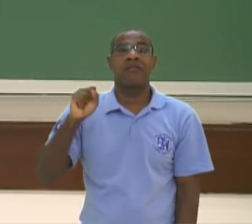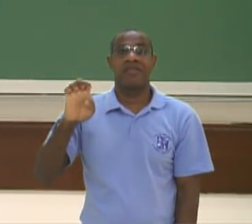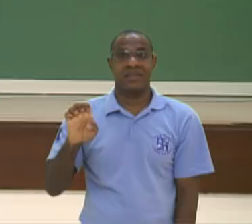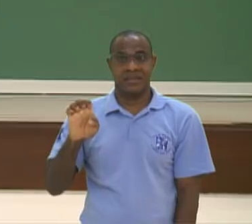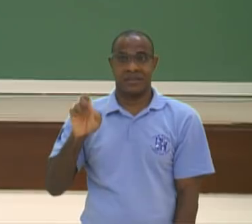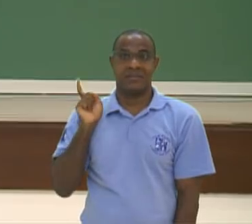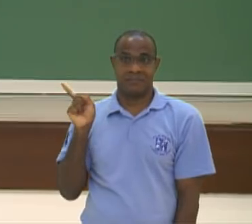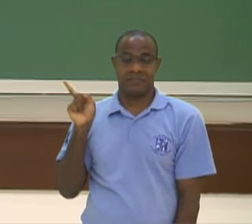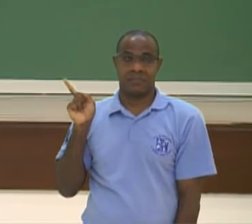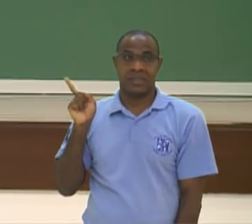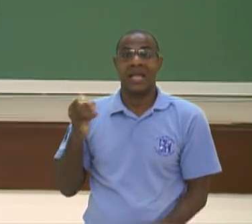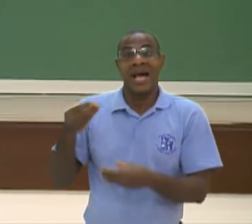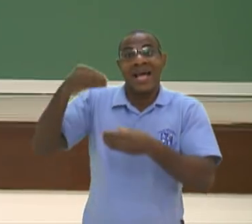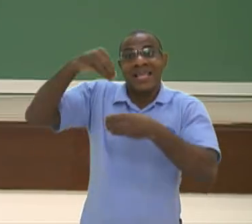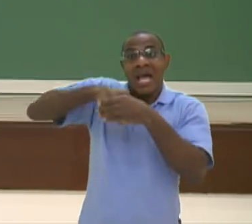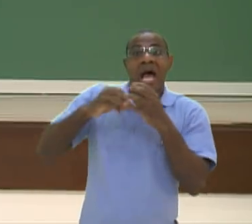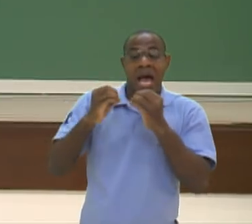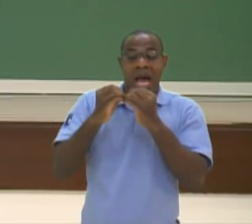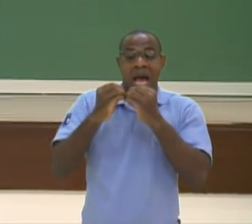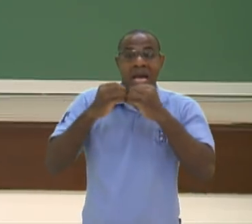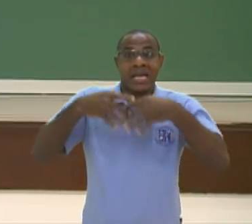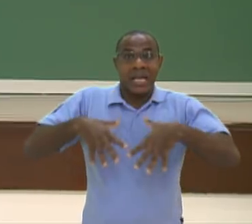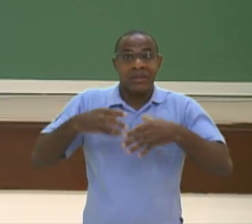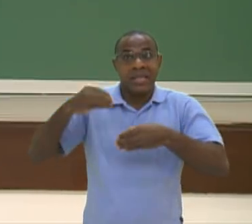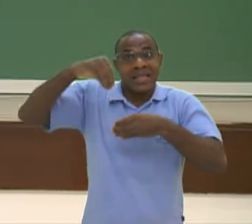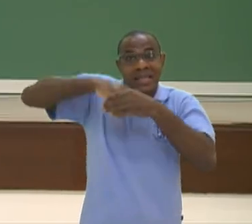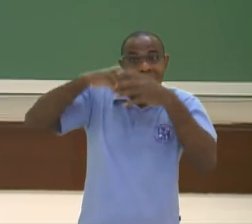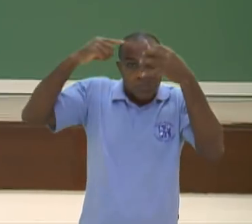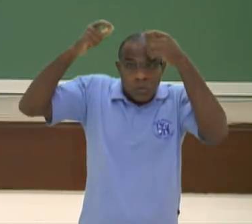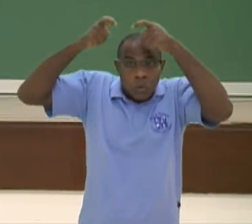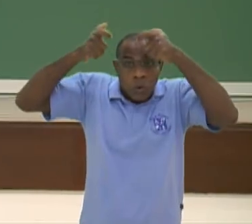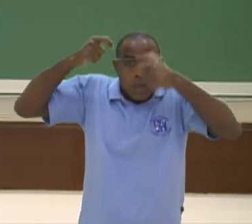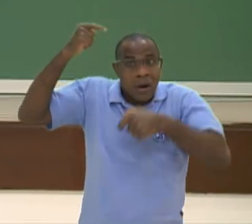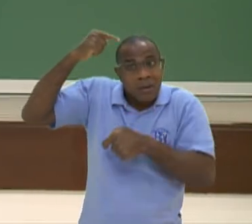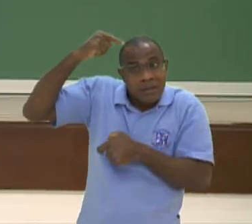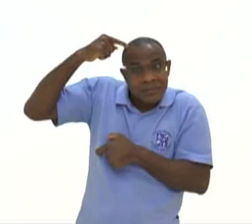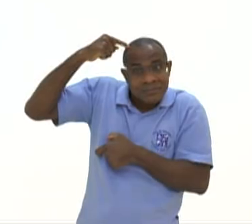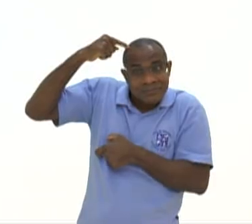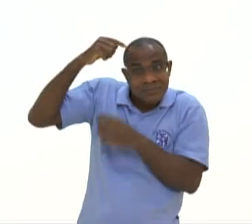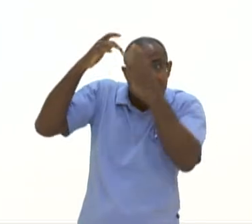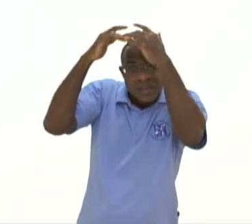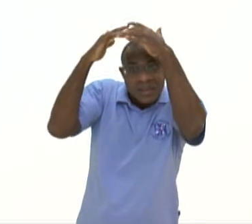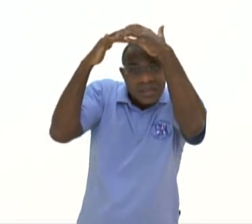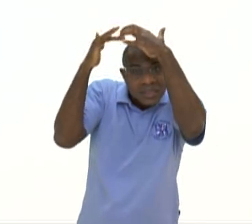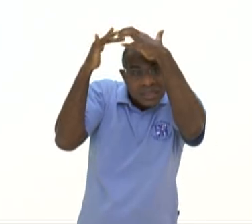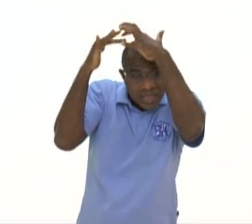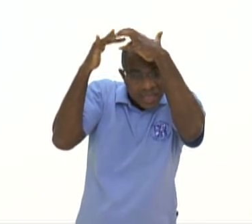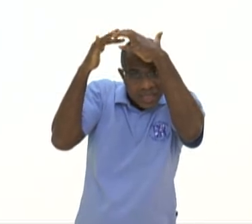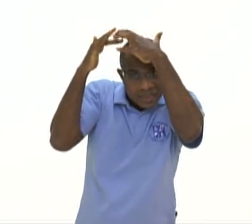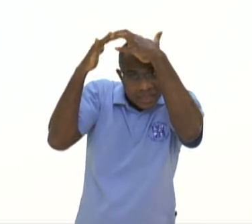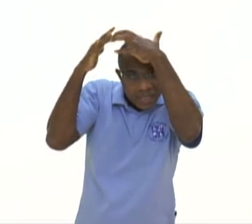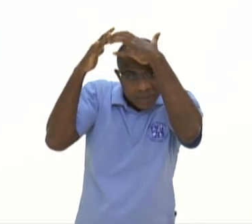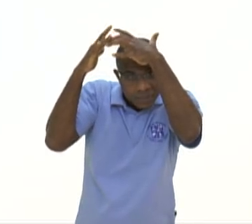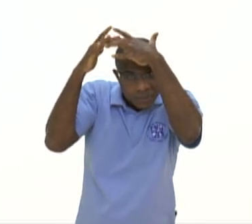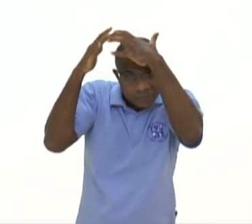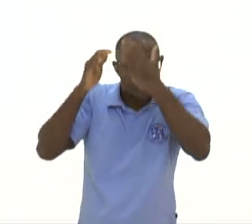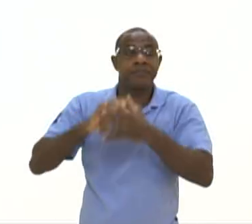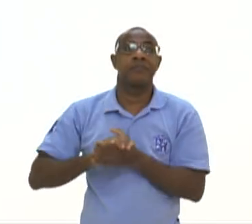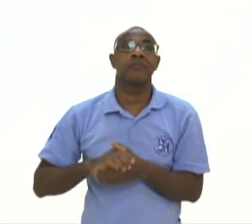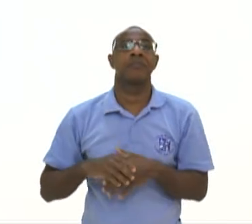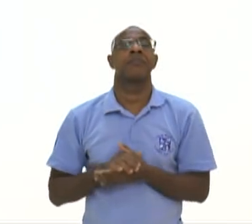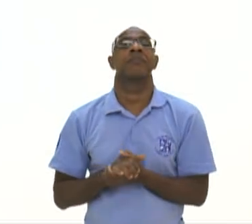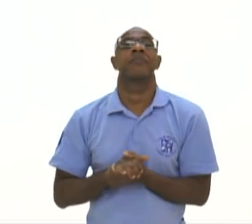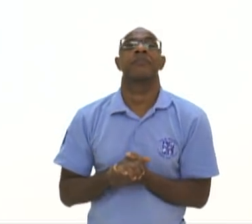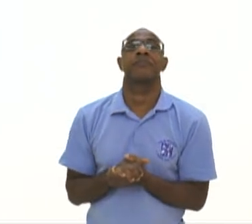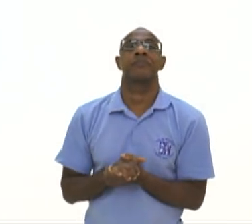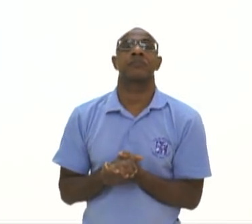uma glândula que está lá dentro, né? Localizada numa área do cérebro, tá? Cérebro é o sistema nervoso, né? O sistema endócrino são